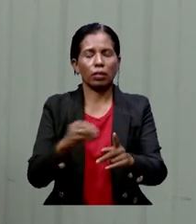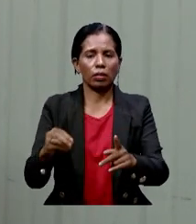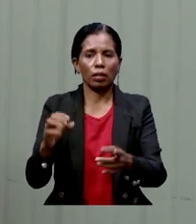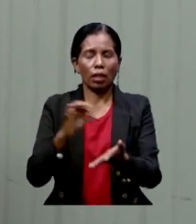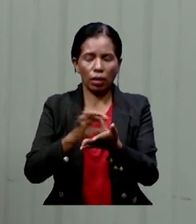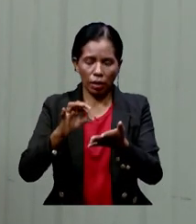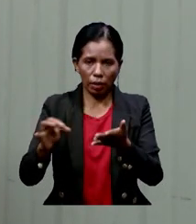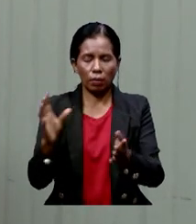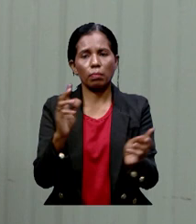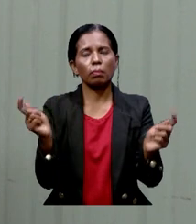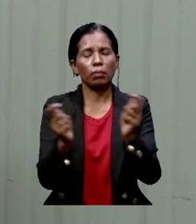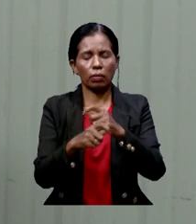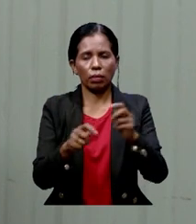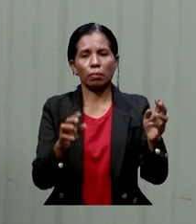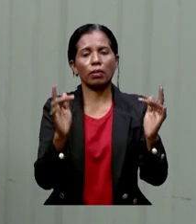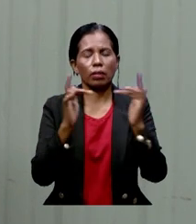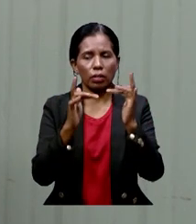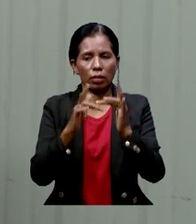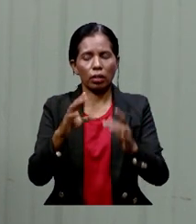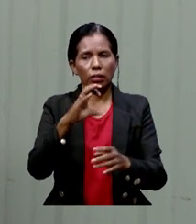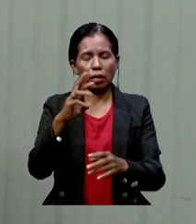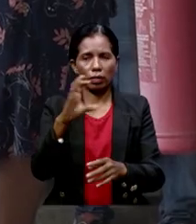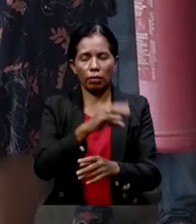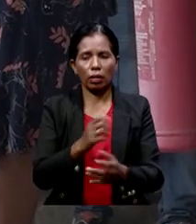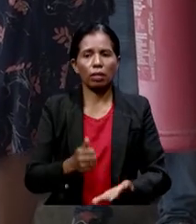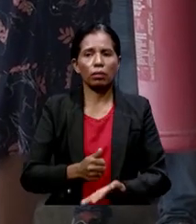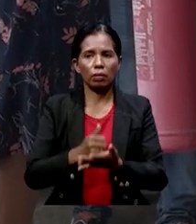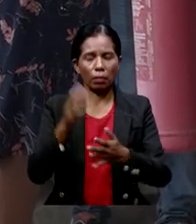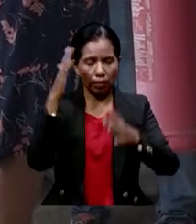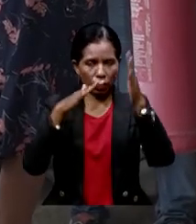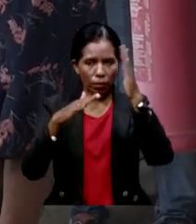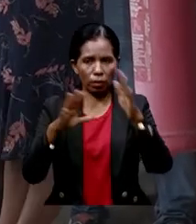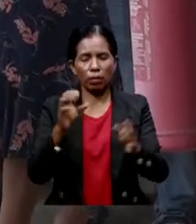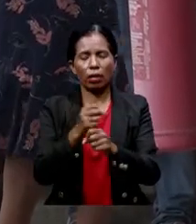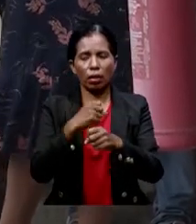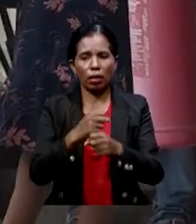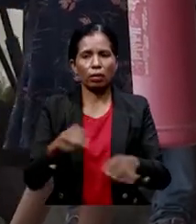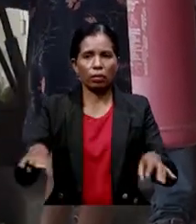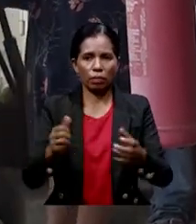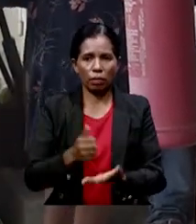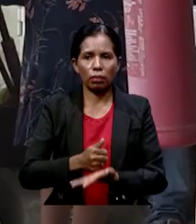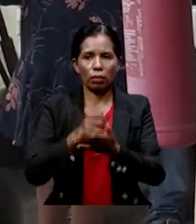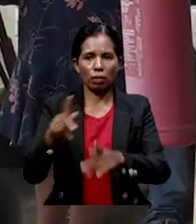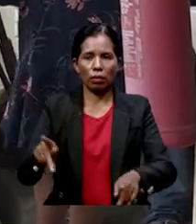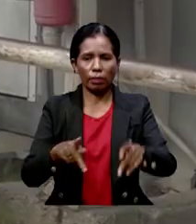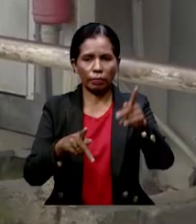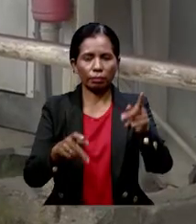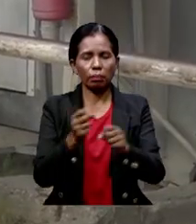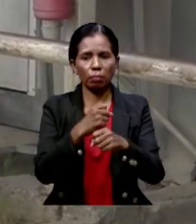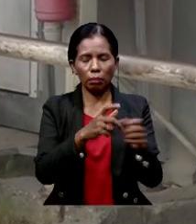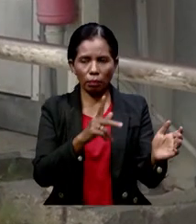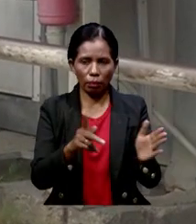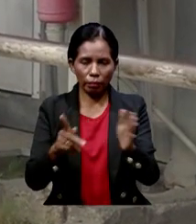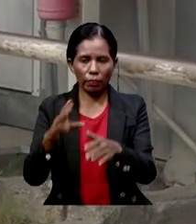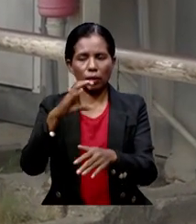digitalização, tamba serve a soruhela problema falta recurso humano, o di halo serviço atendimento público. A tu realiza plano refere